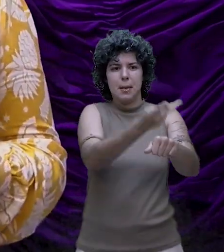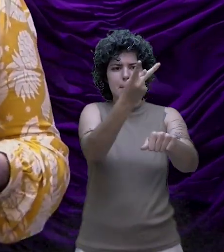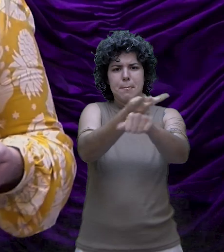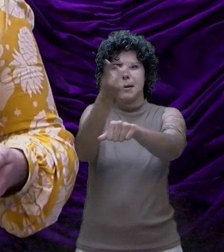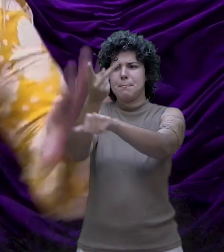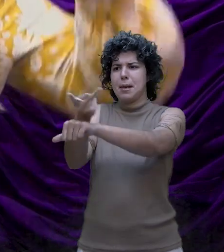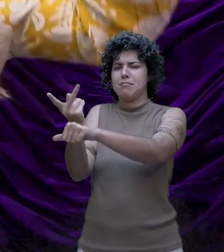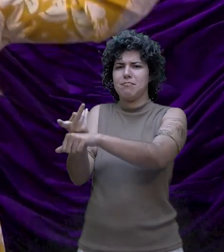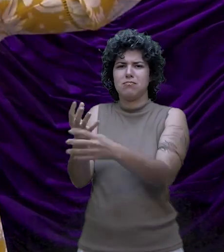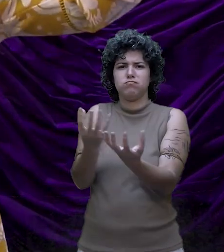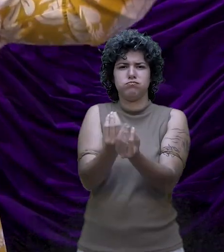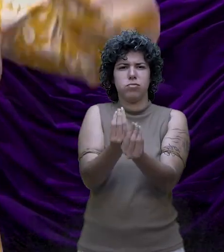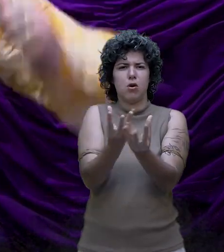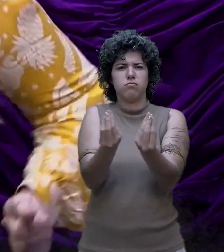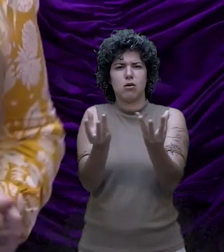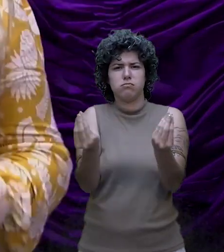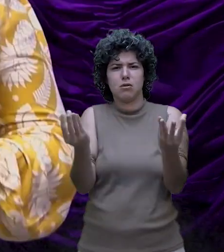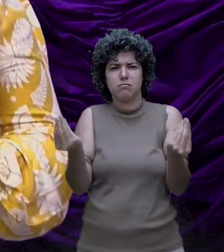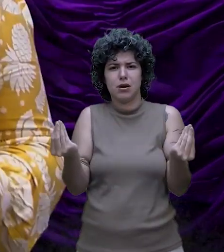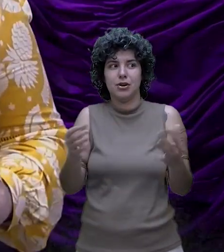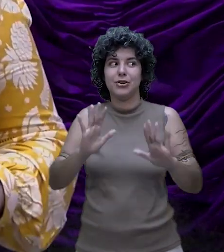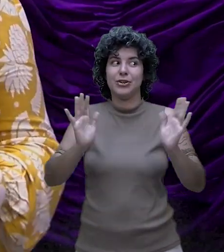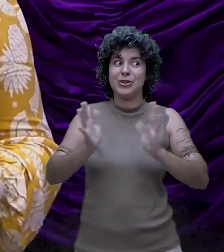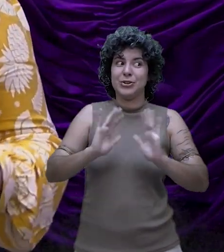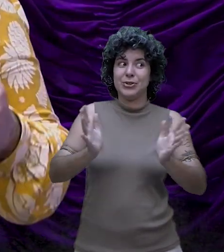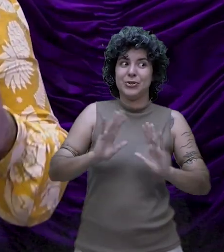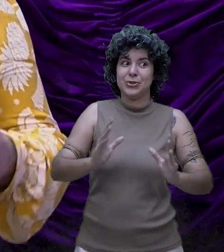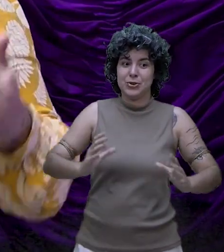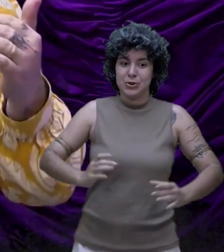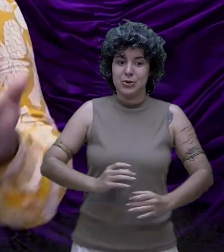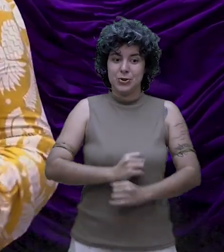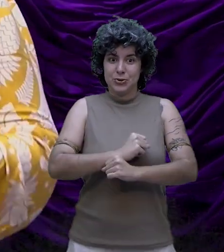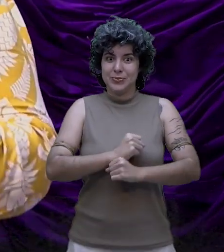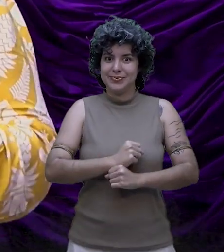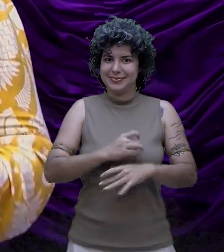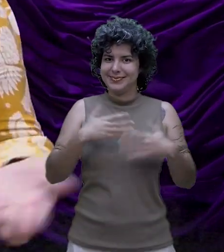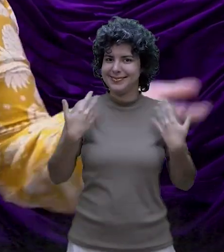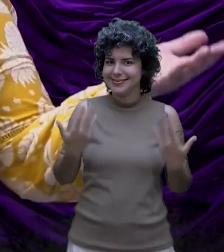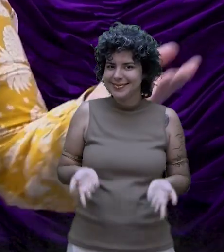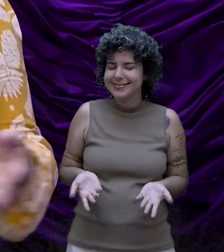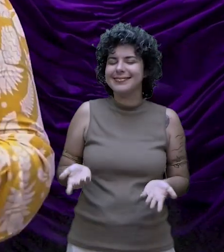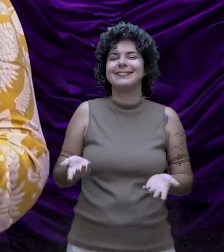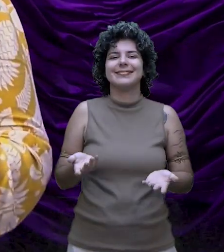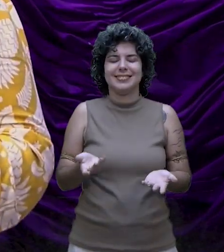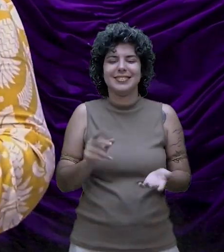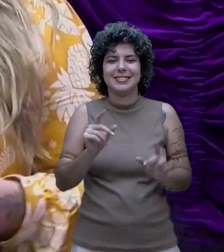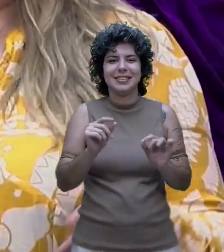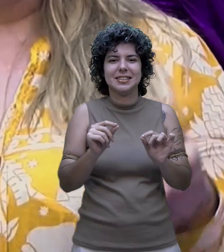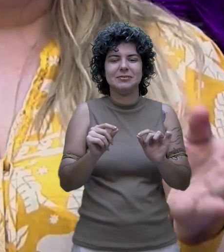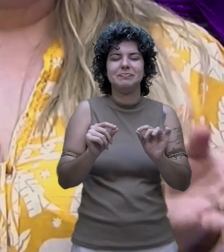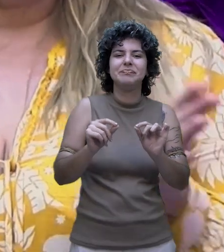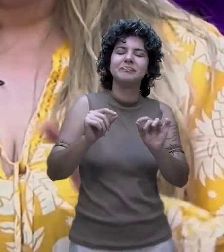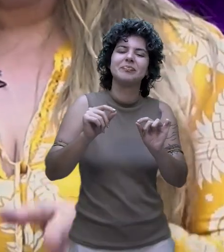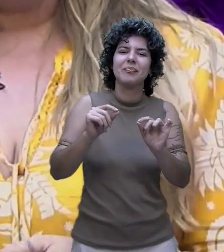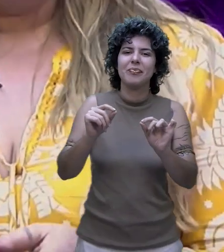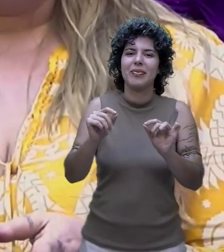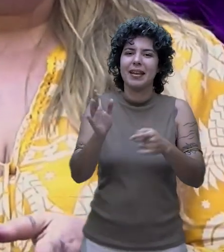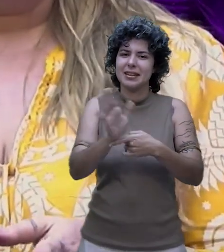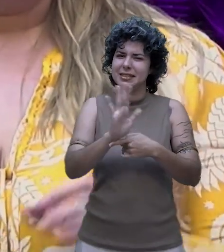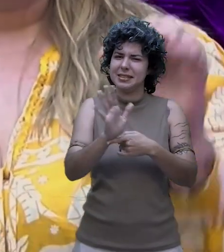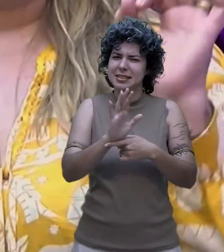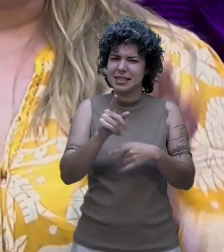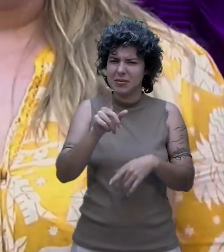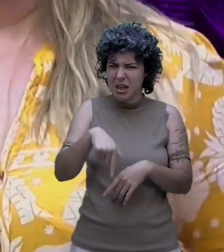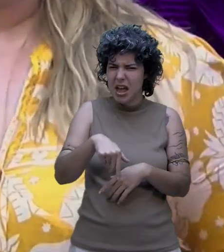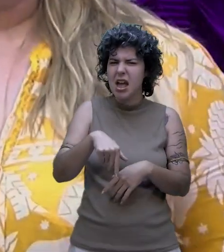por diversidade. Oi, Oscar! A tendência é que o cinema tradicional finalmente entenda. Não é filme de